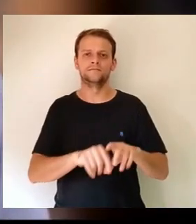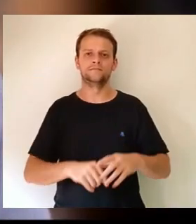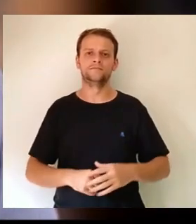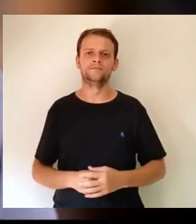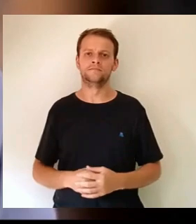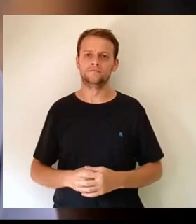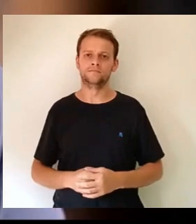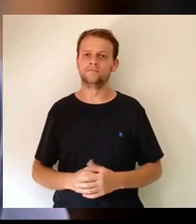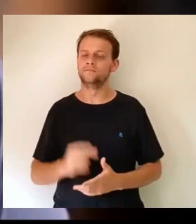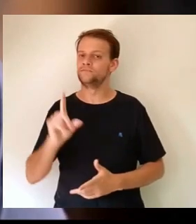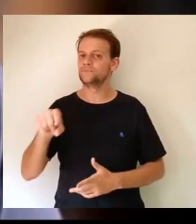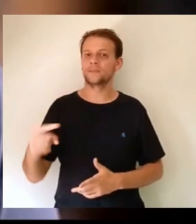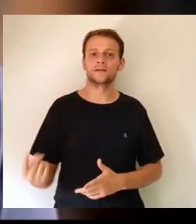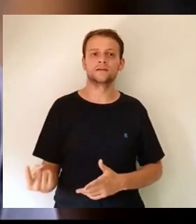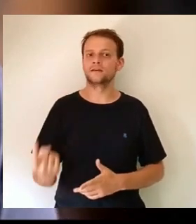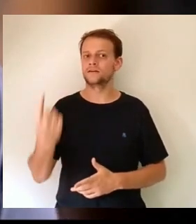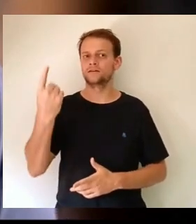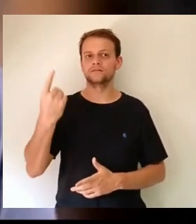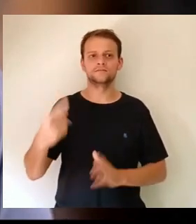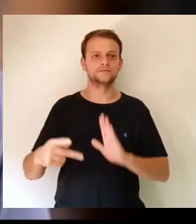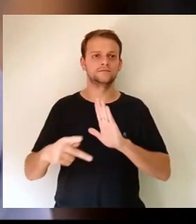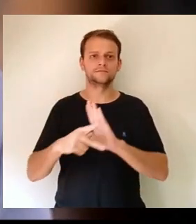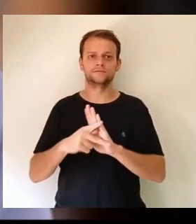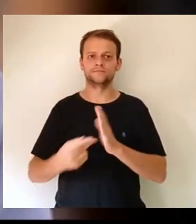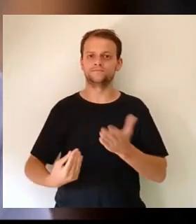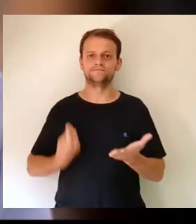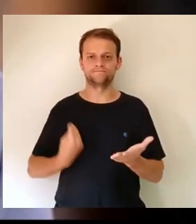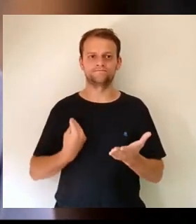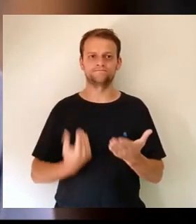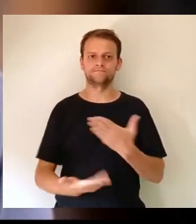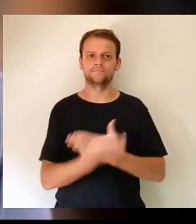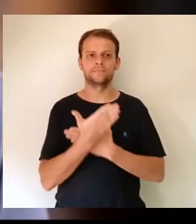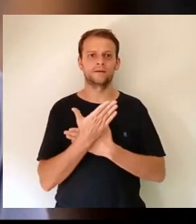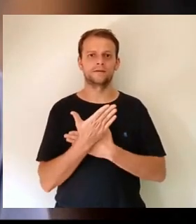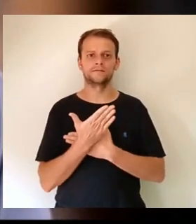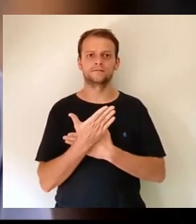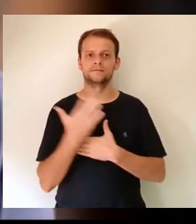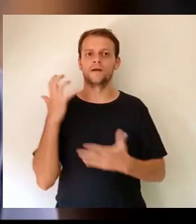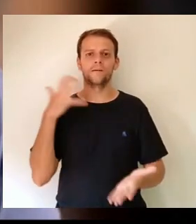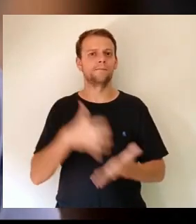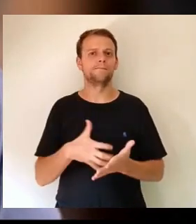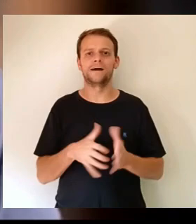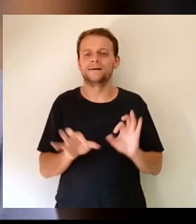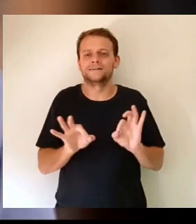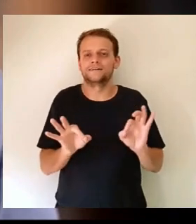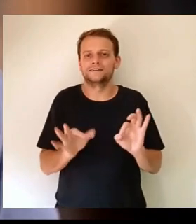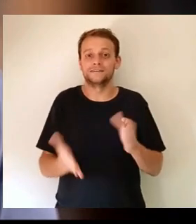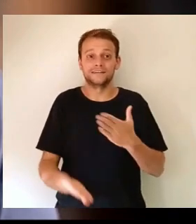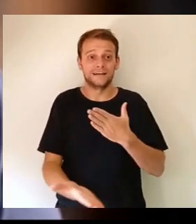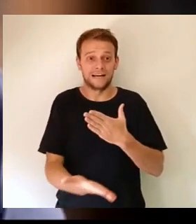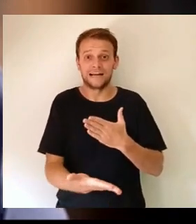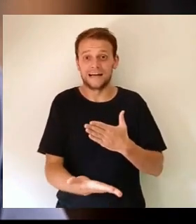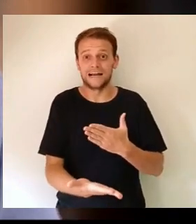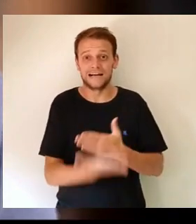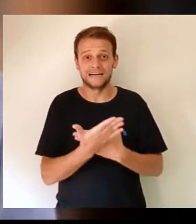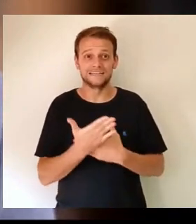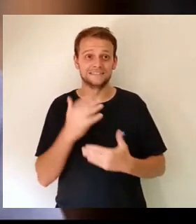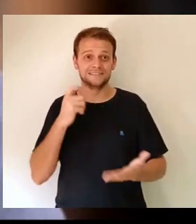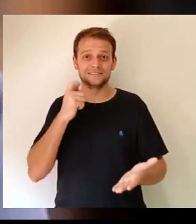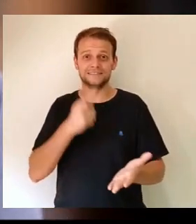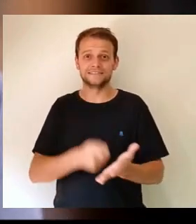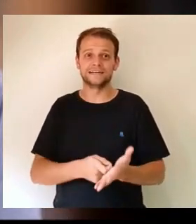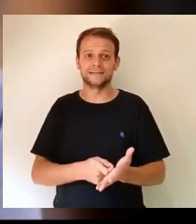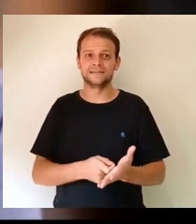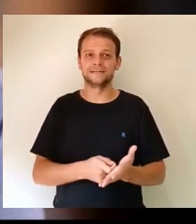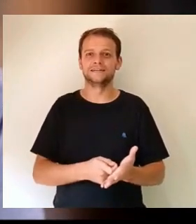também, tá? Essa é a única fonte atual. Ela mal paga, na verdade ela não paga,